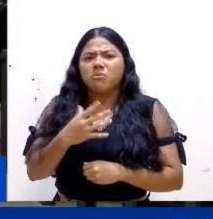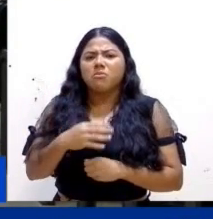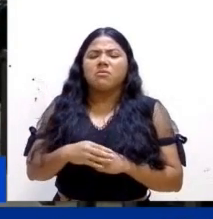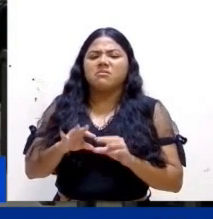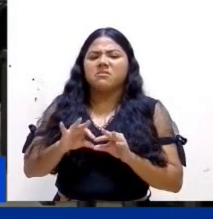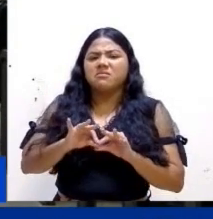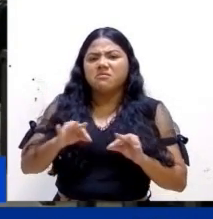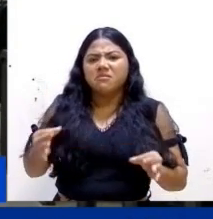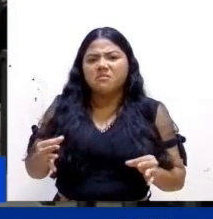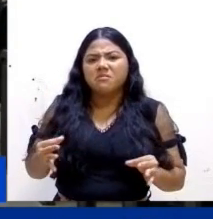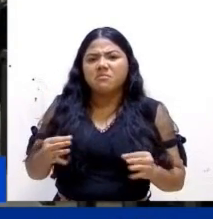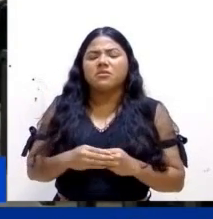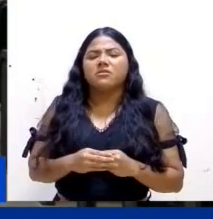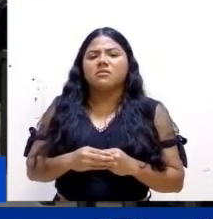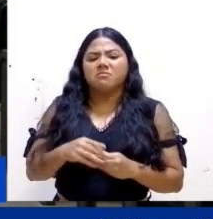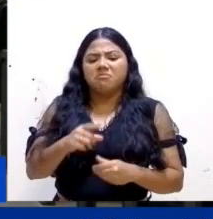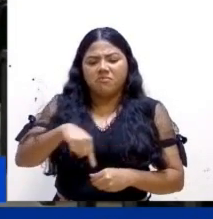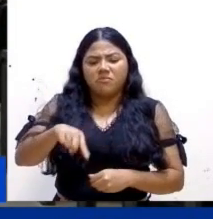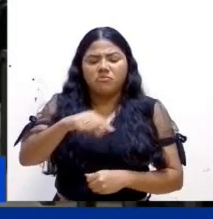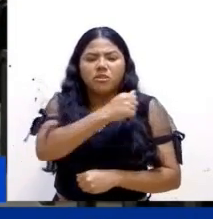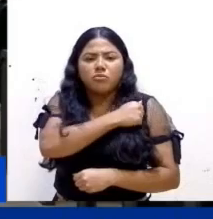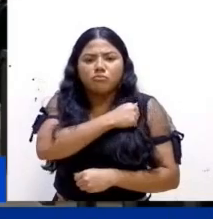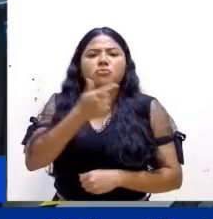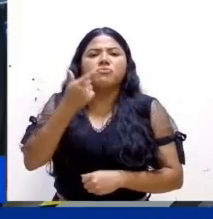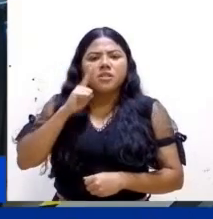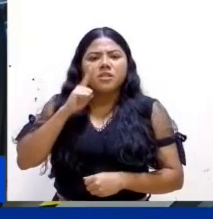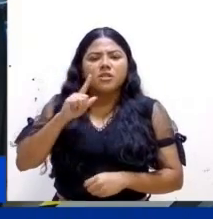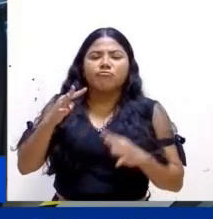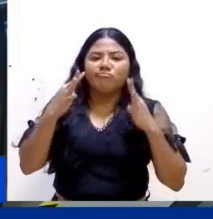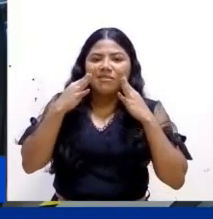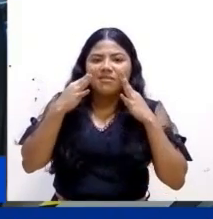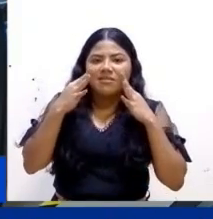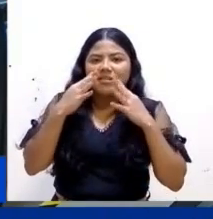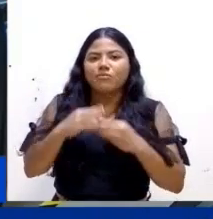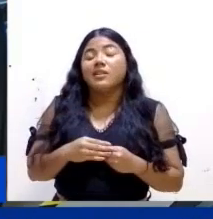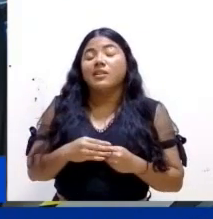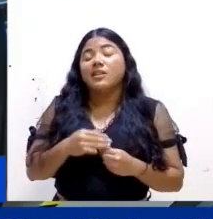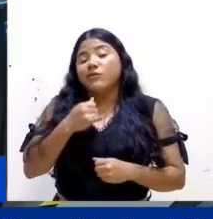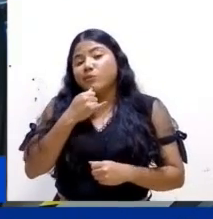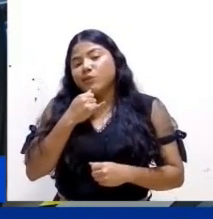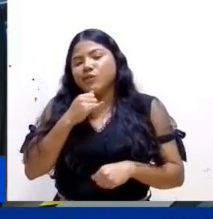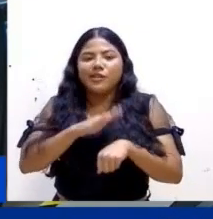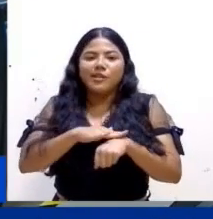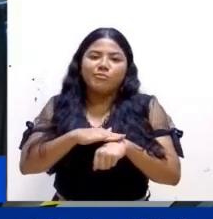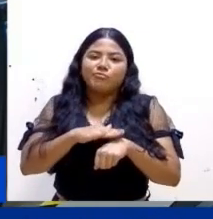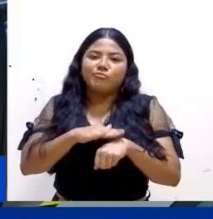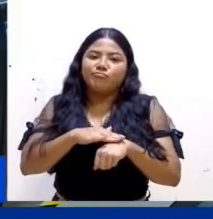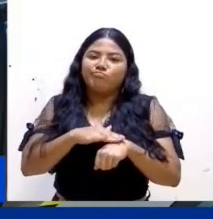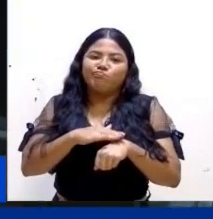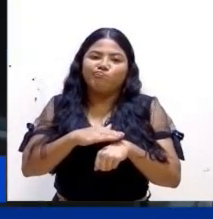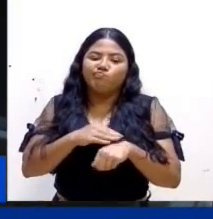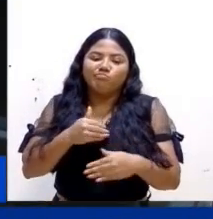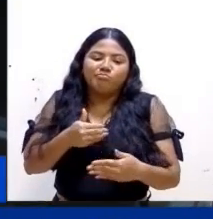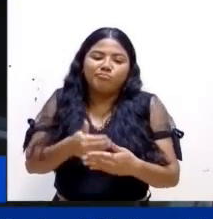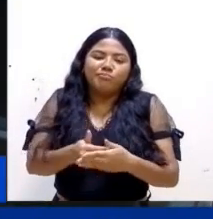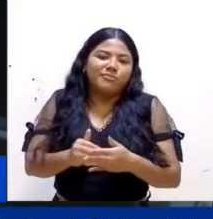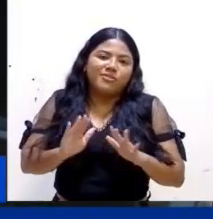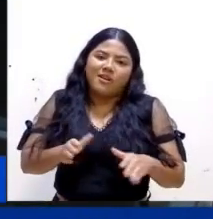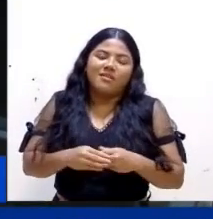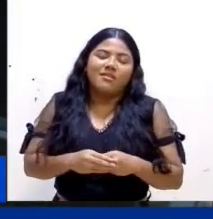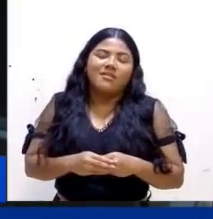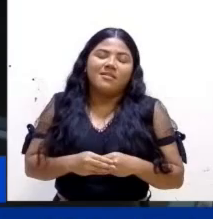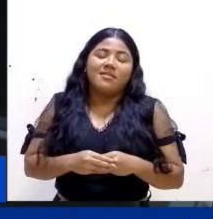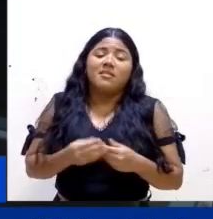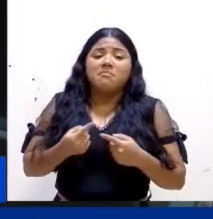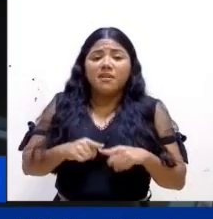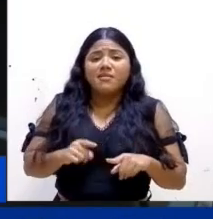prender a atenção de todo mundo. Pena que o nosso tempo realmente é mais limitado, né? Mas é bom isso aqui, deixar esse